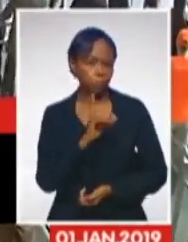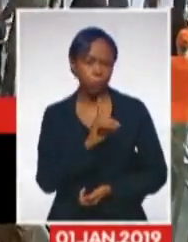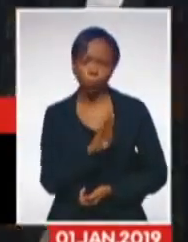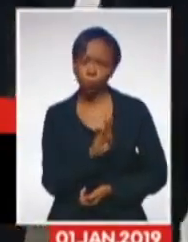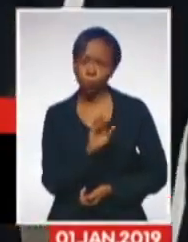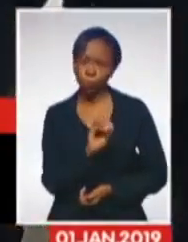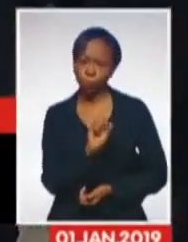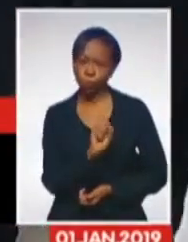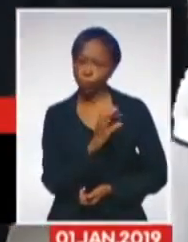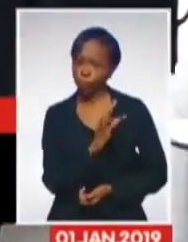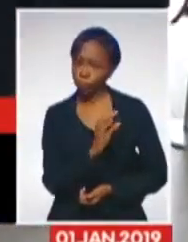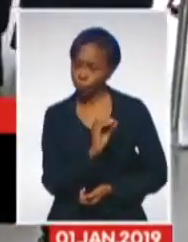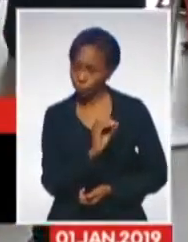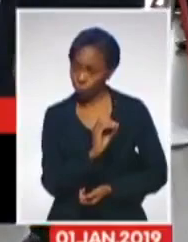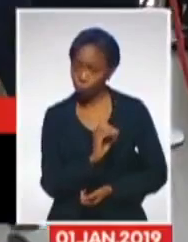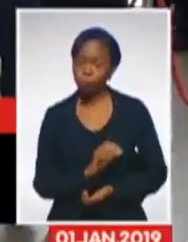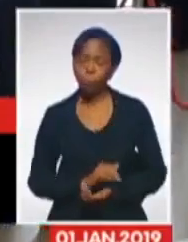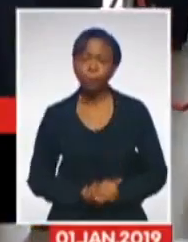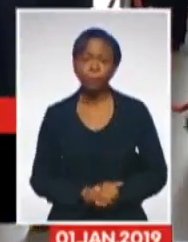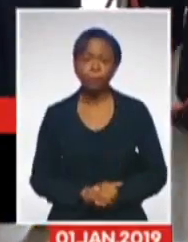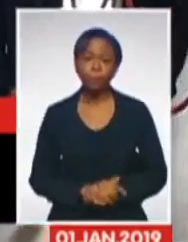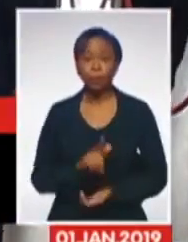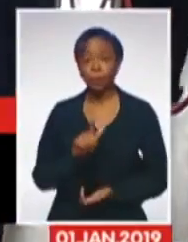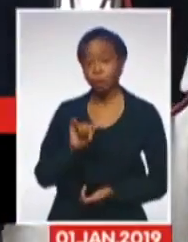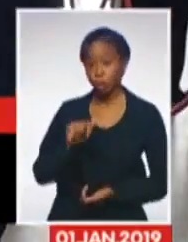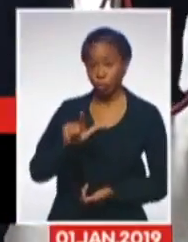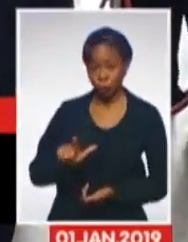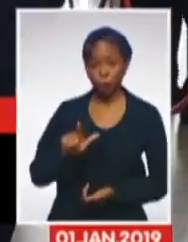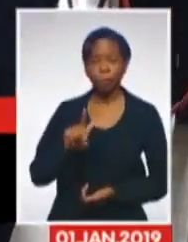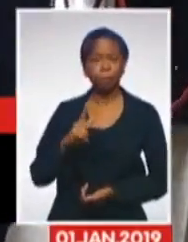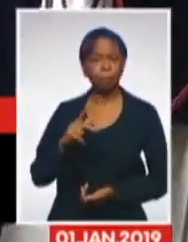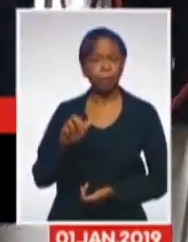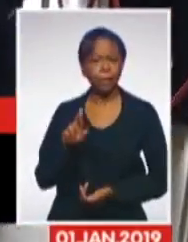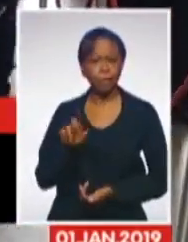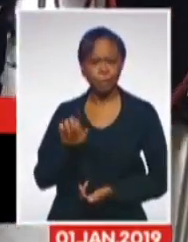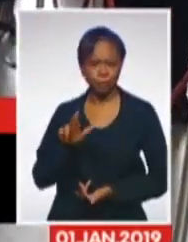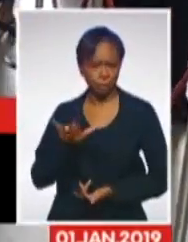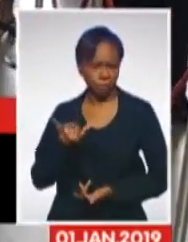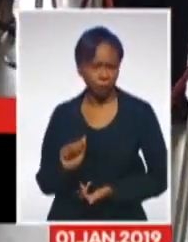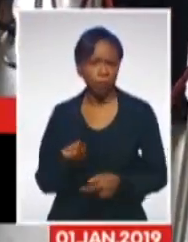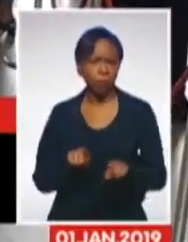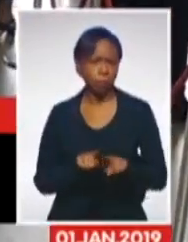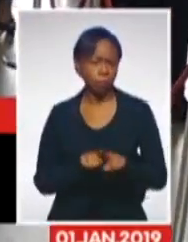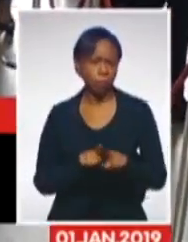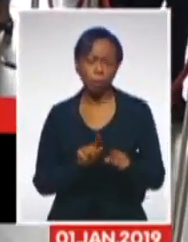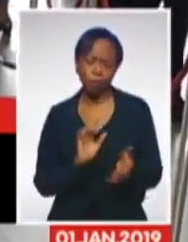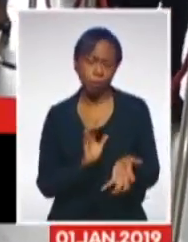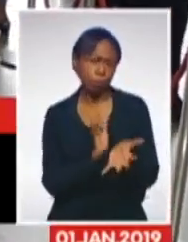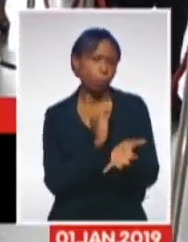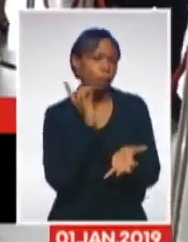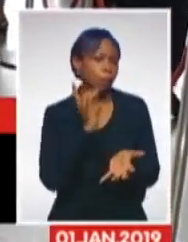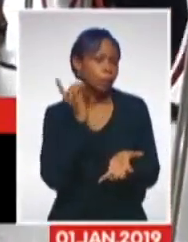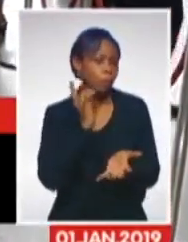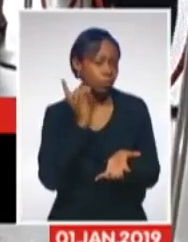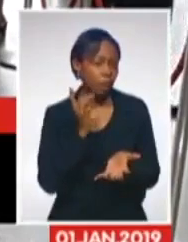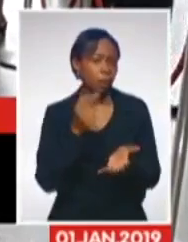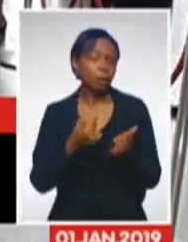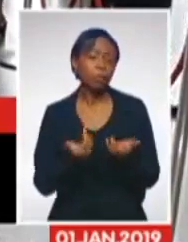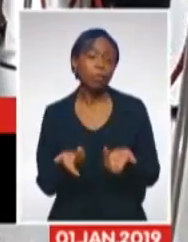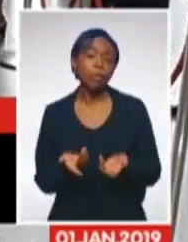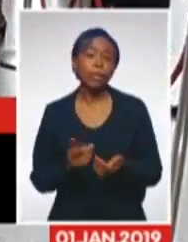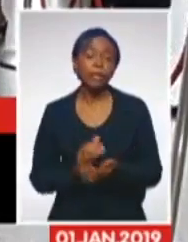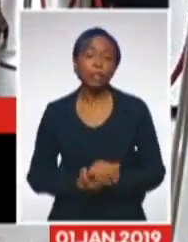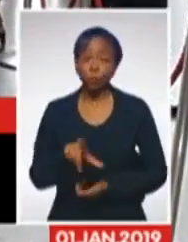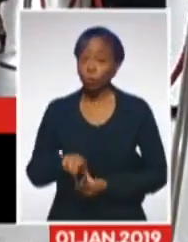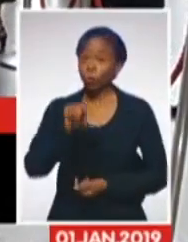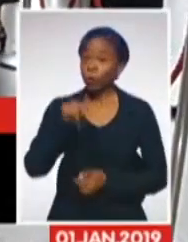Pereira, deputada Celise Laviola, enfim, são deputados designados, uma comissão designada pelo presidente da Assembleia, deputada Dal Cleber